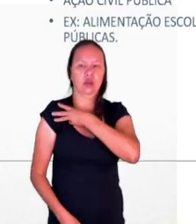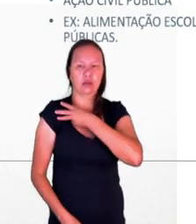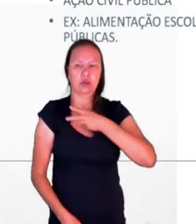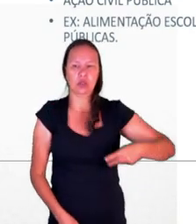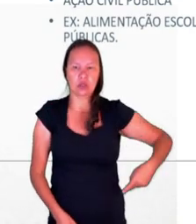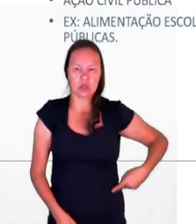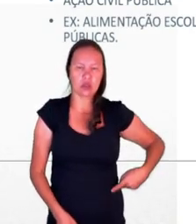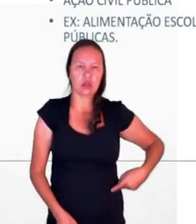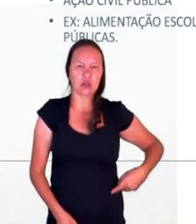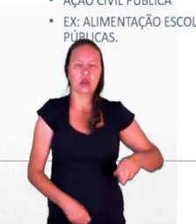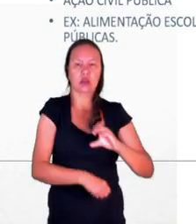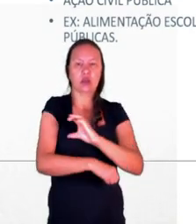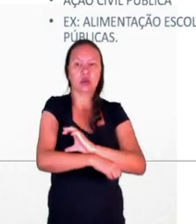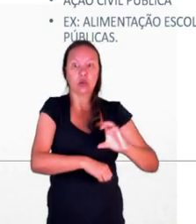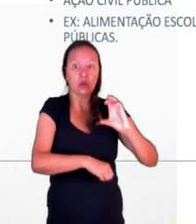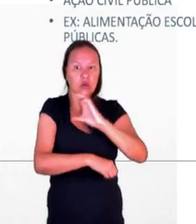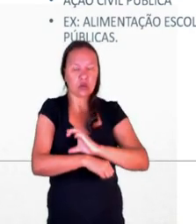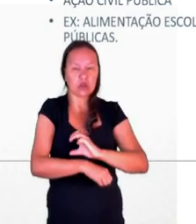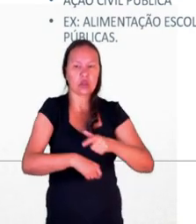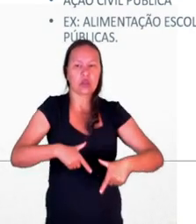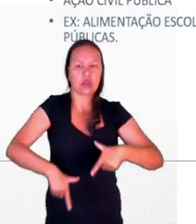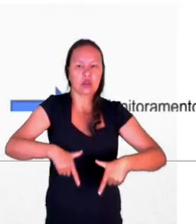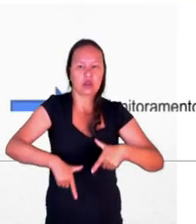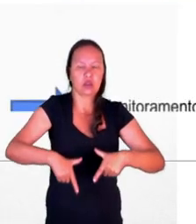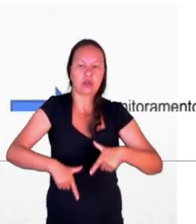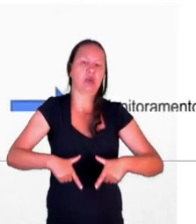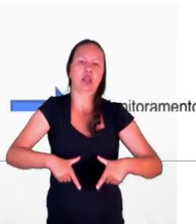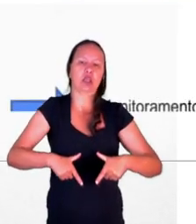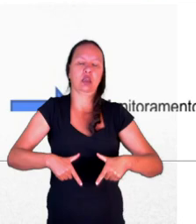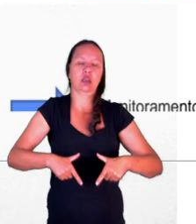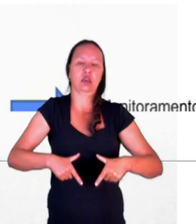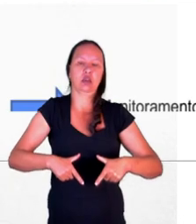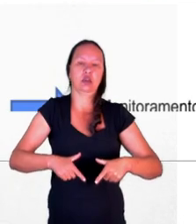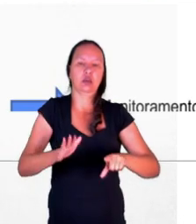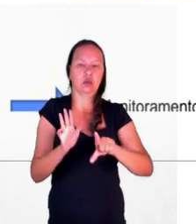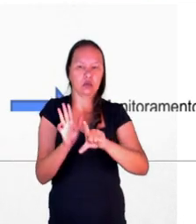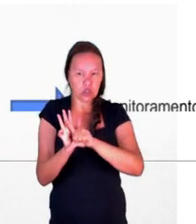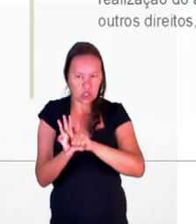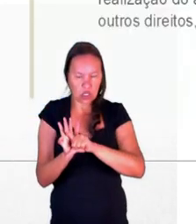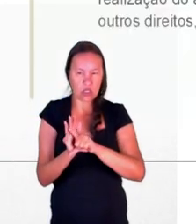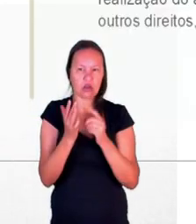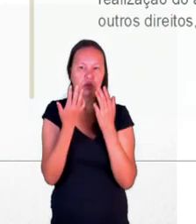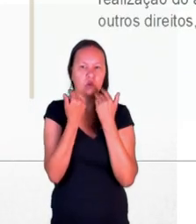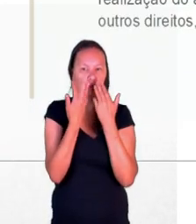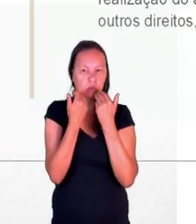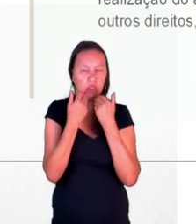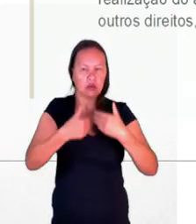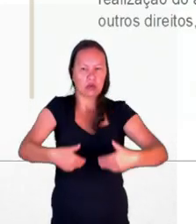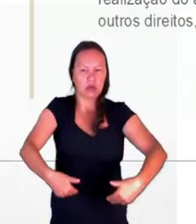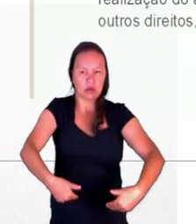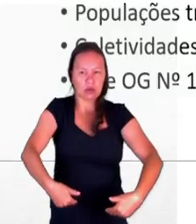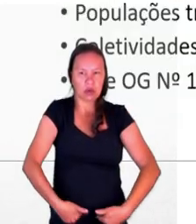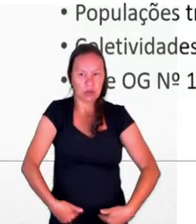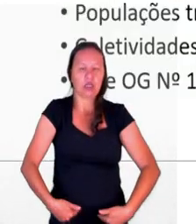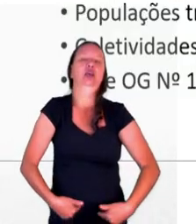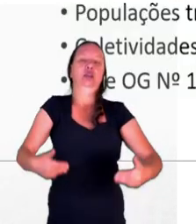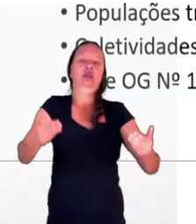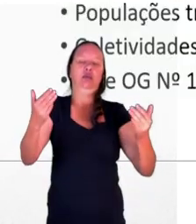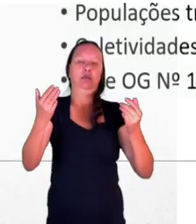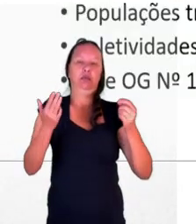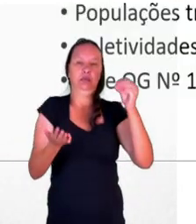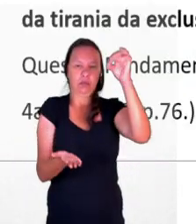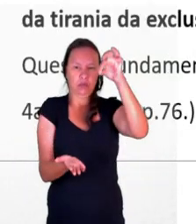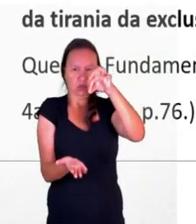constitucional trabalhar com o direito humano à Alimentação adequada Aqui nós fizemos um quadro um organograma a legitimidade do